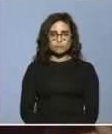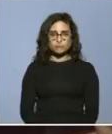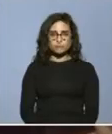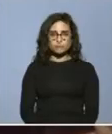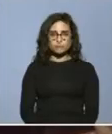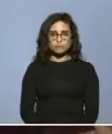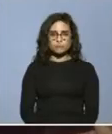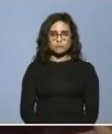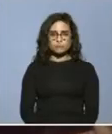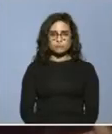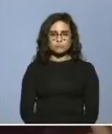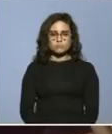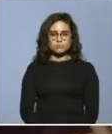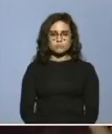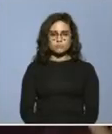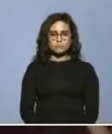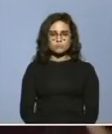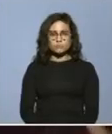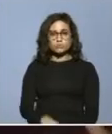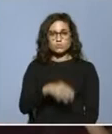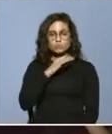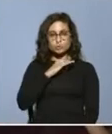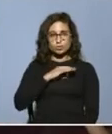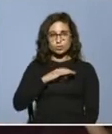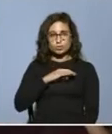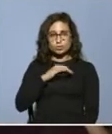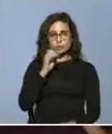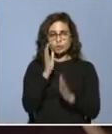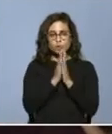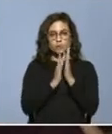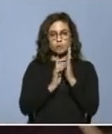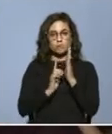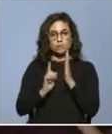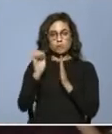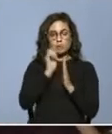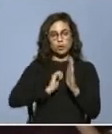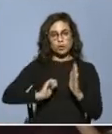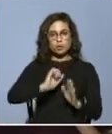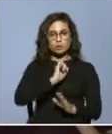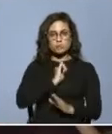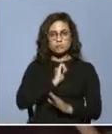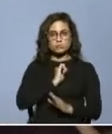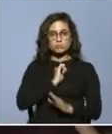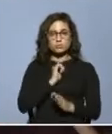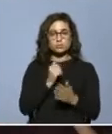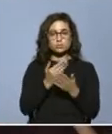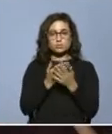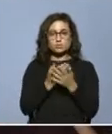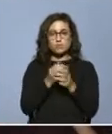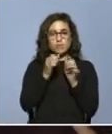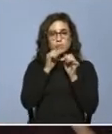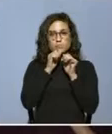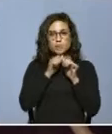Senhor nosso Deus, que fizestes resplandecer